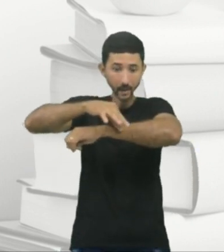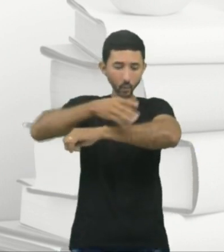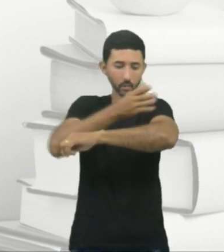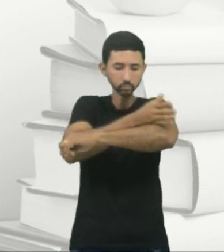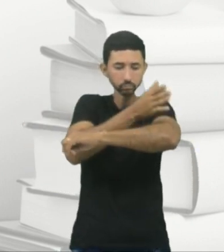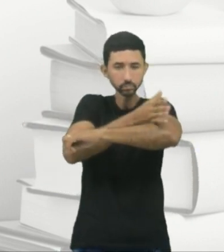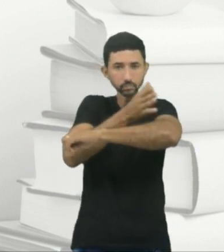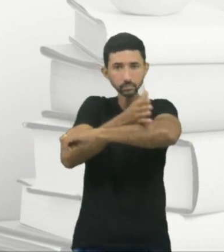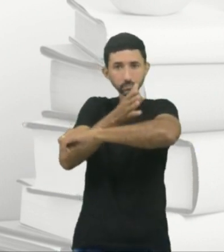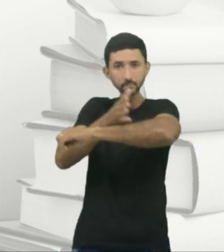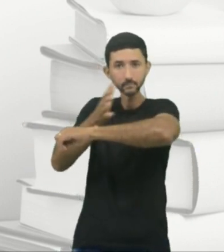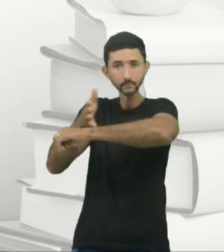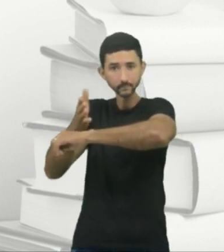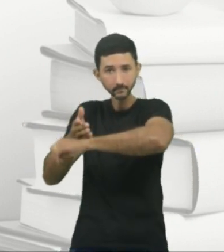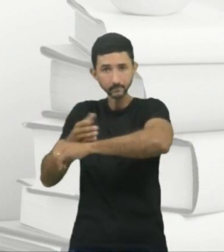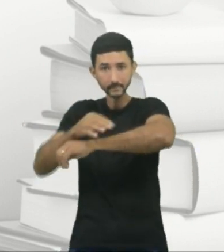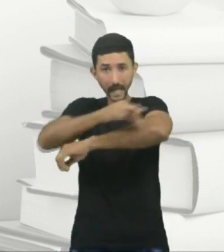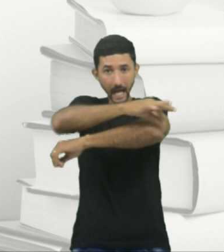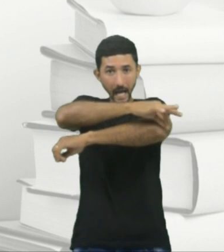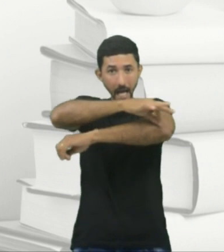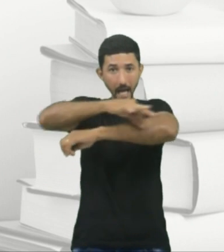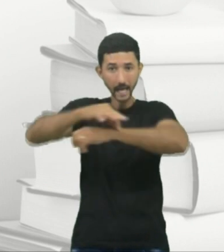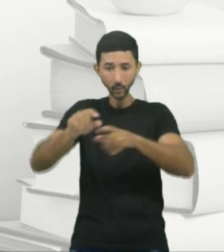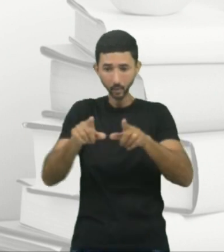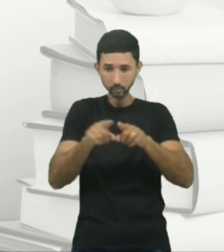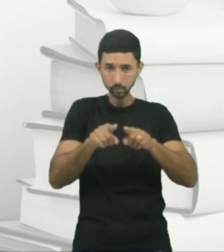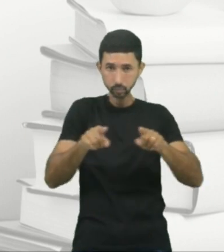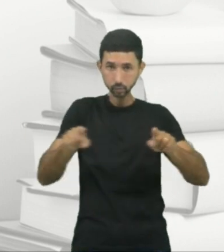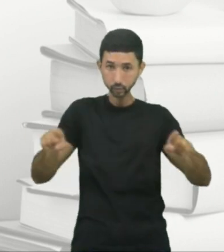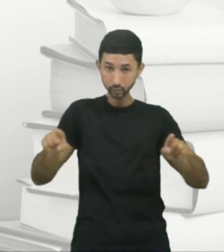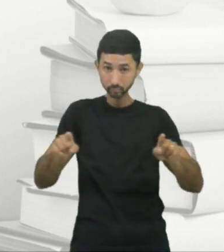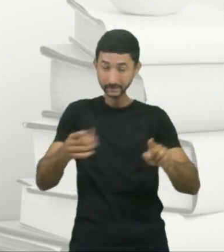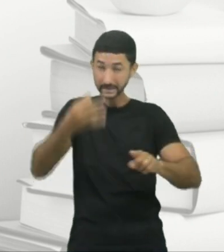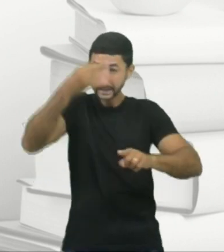isso que a régua é um instrumento de medida com